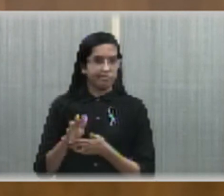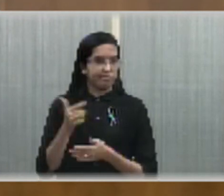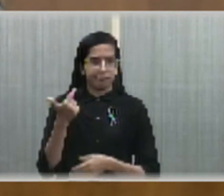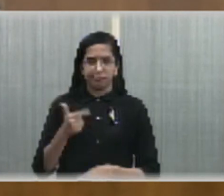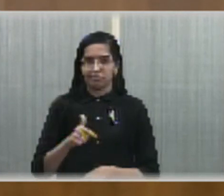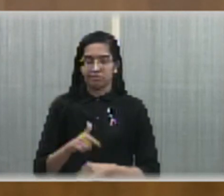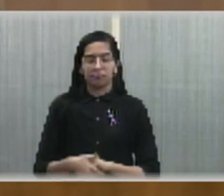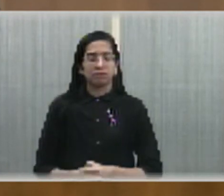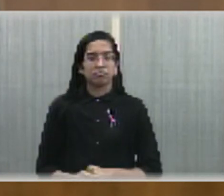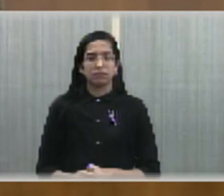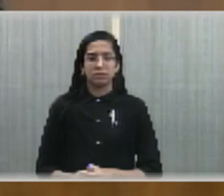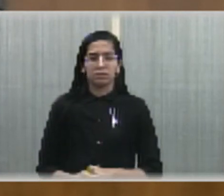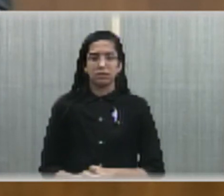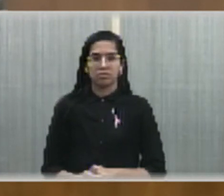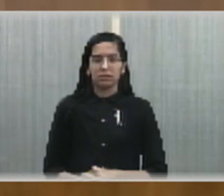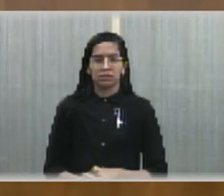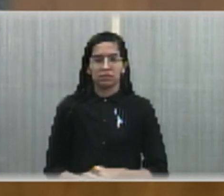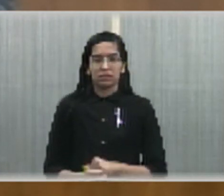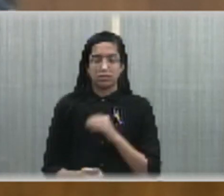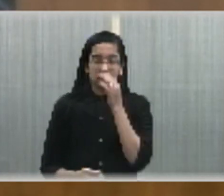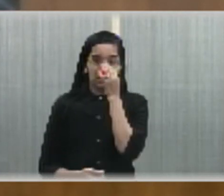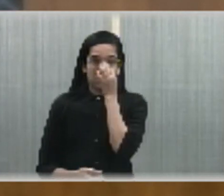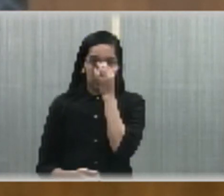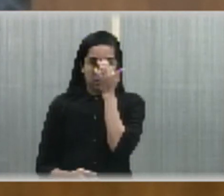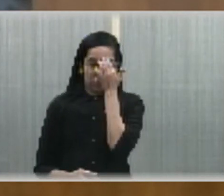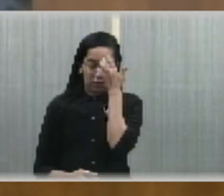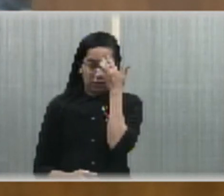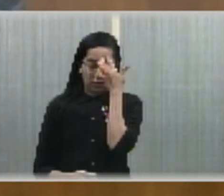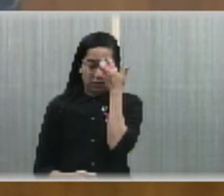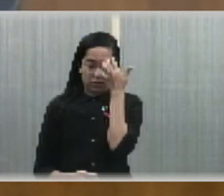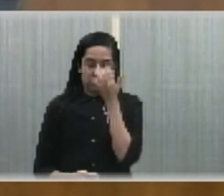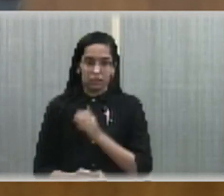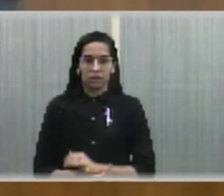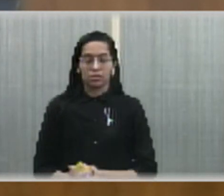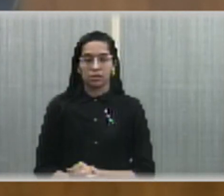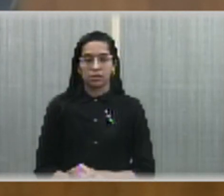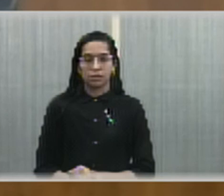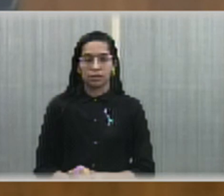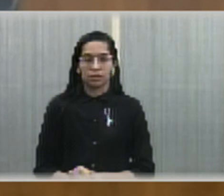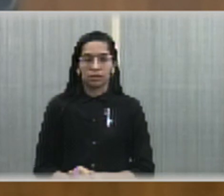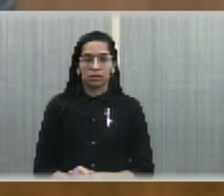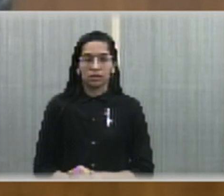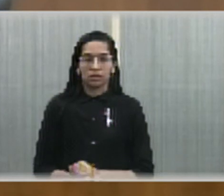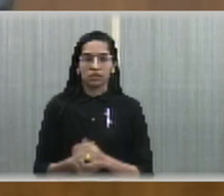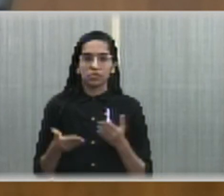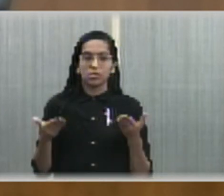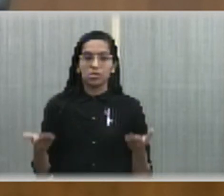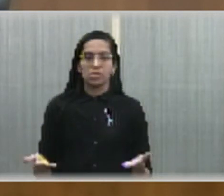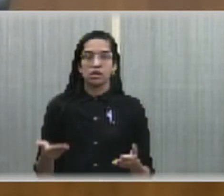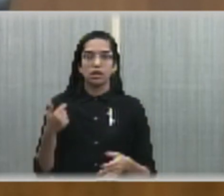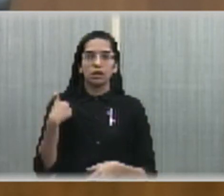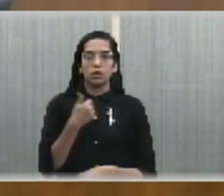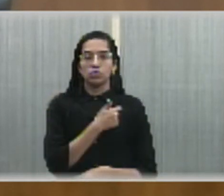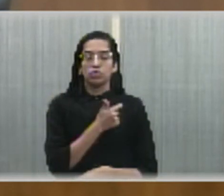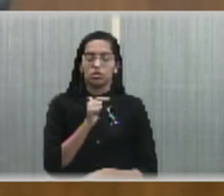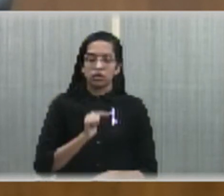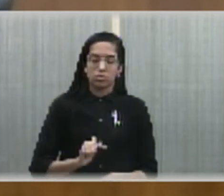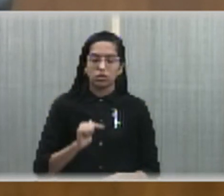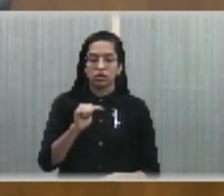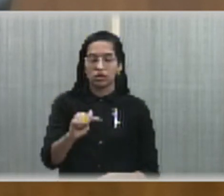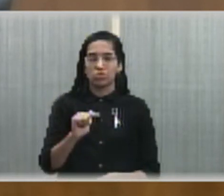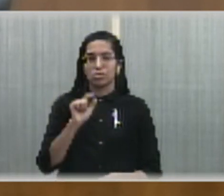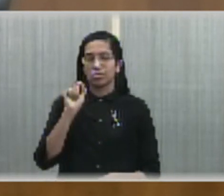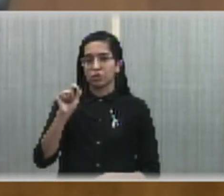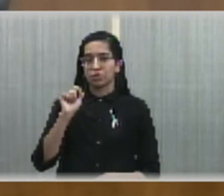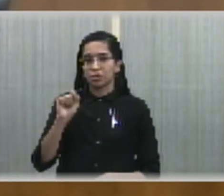nenhuma dessas opções. Nenhuma. E aí ficamos lá à mercê, né, desses homens